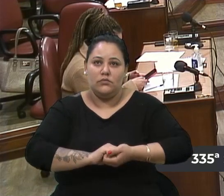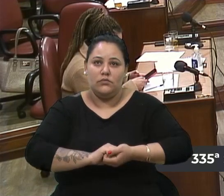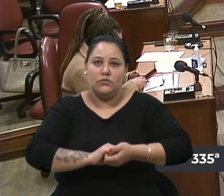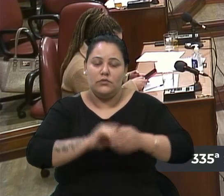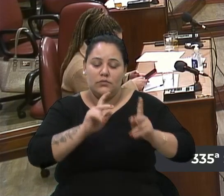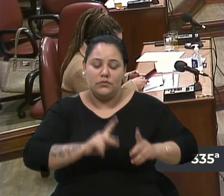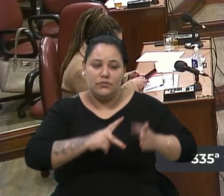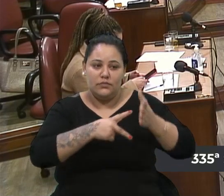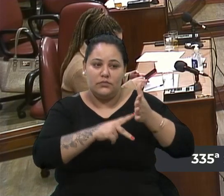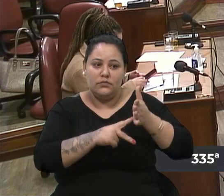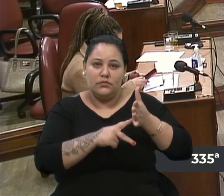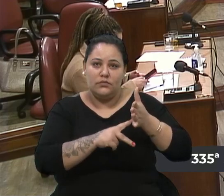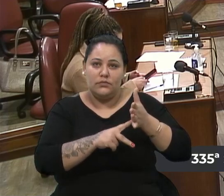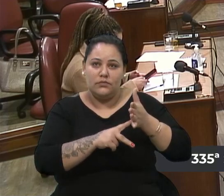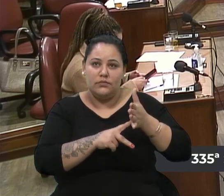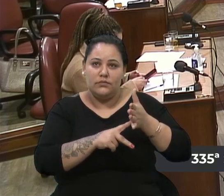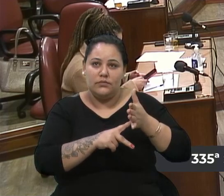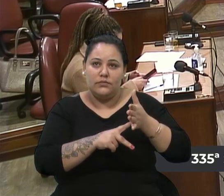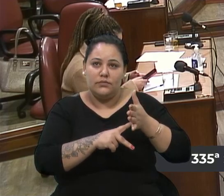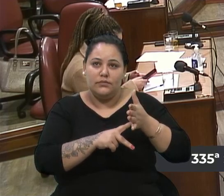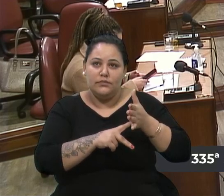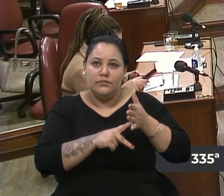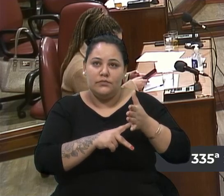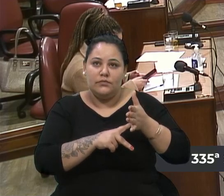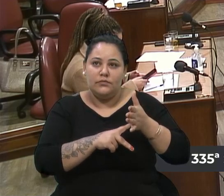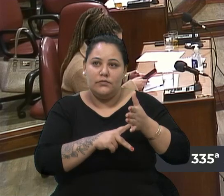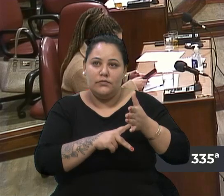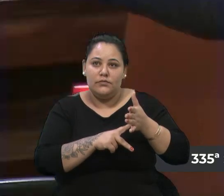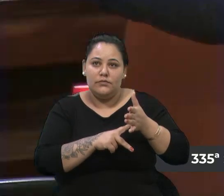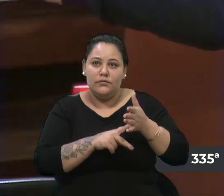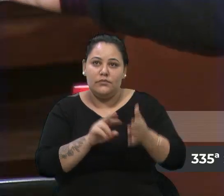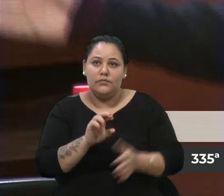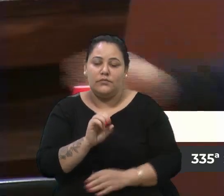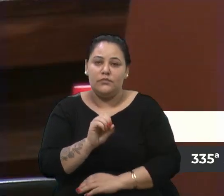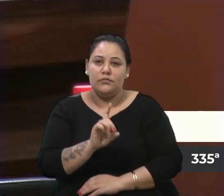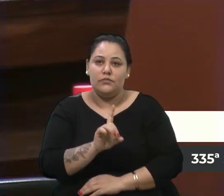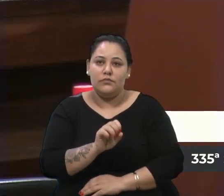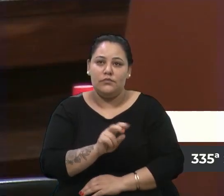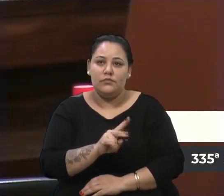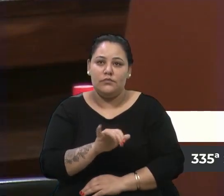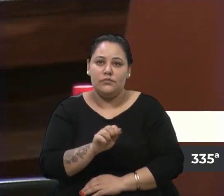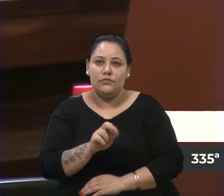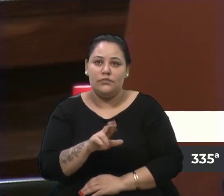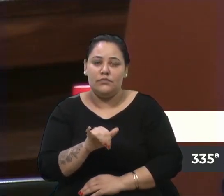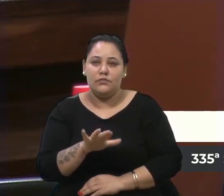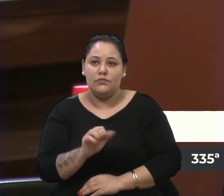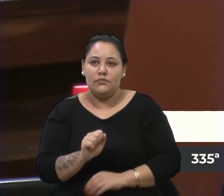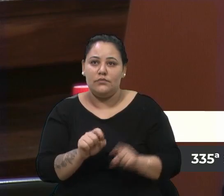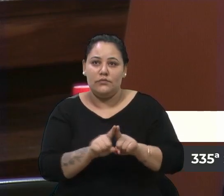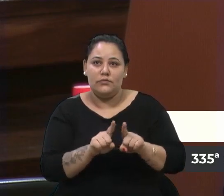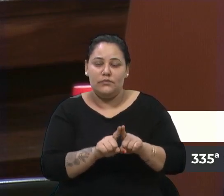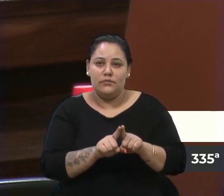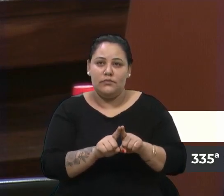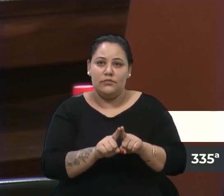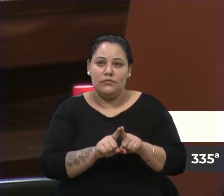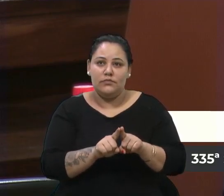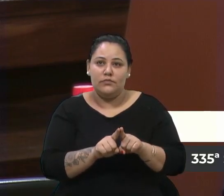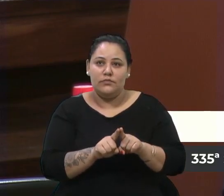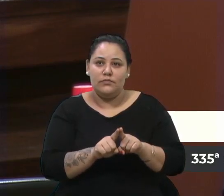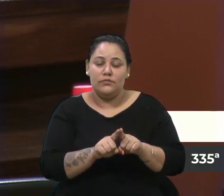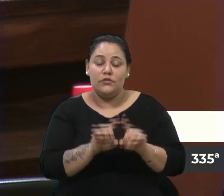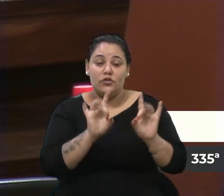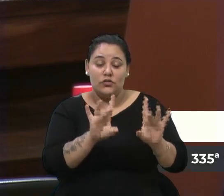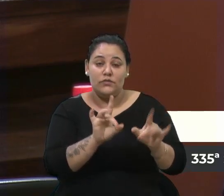dos Rodoviários, mas o Tassimer aqui presente, também nosso suplente, e só fazer uma